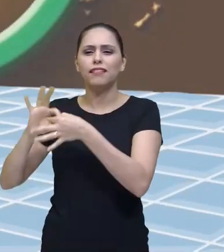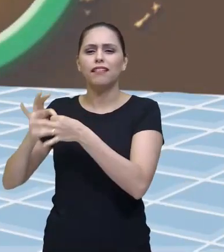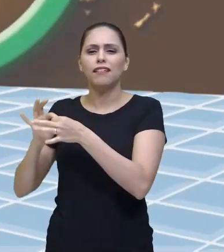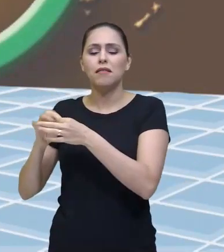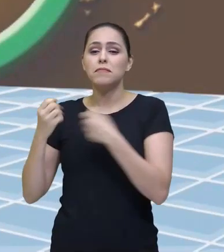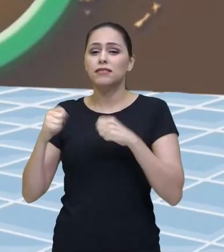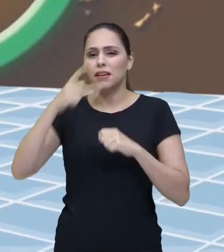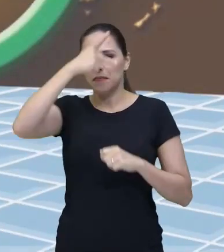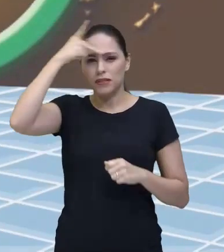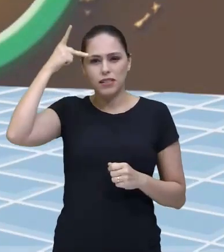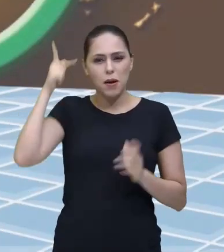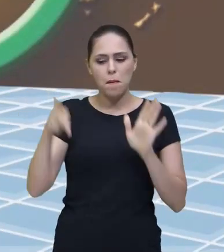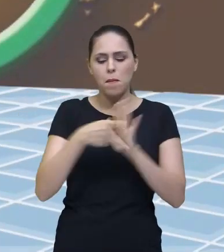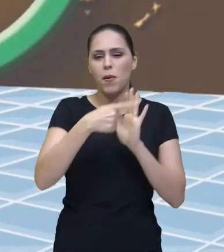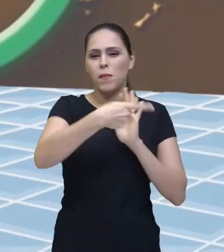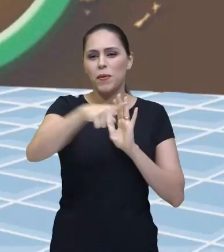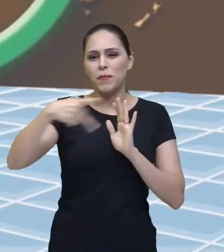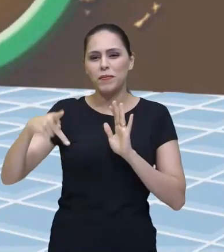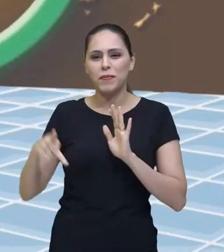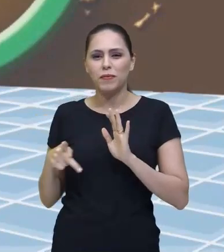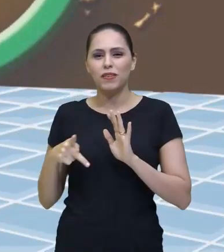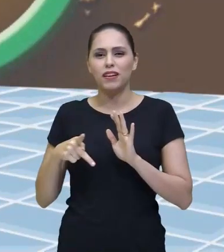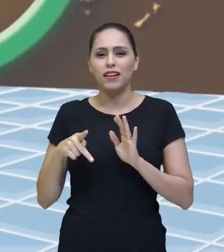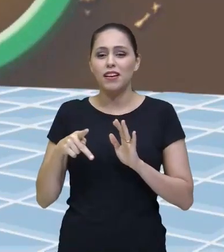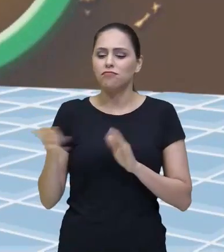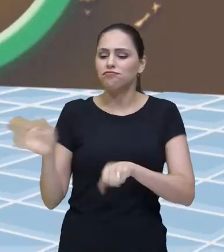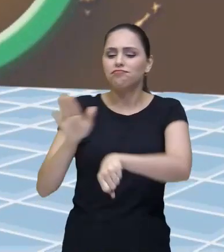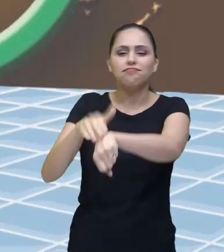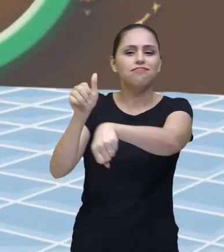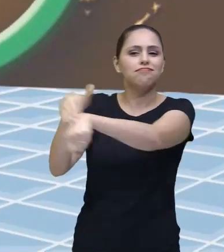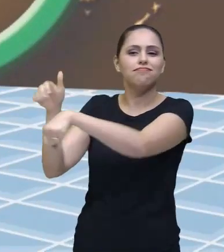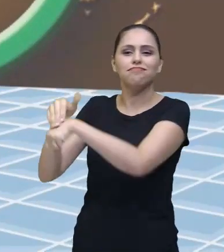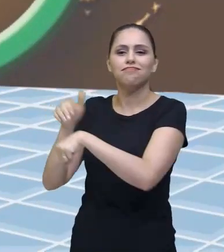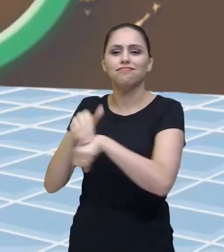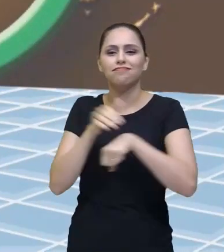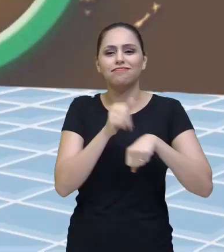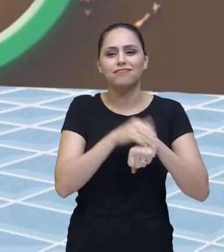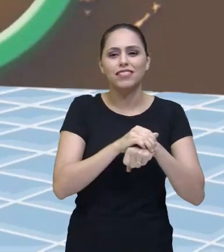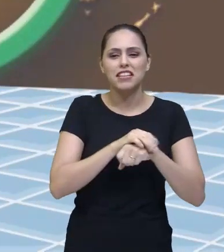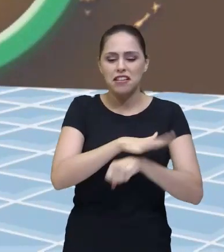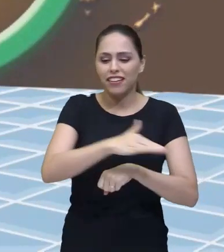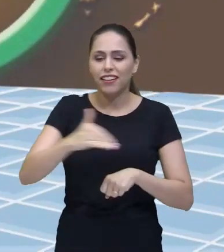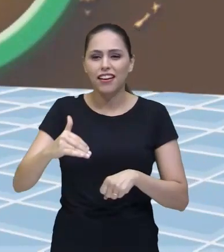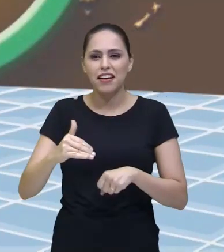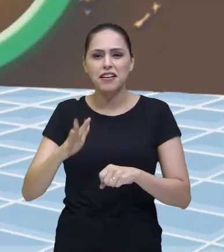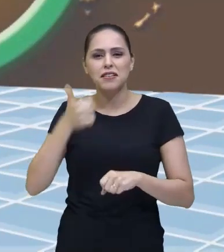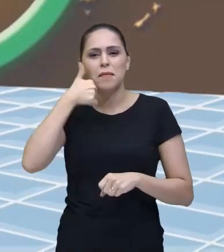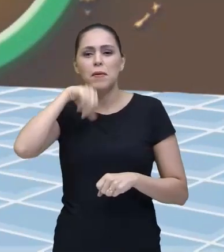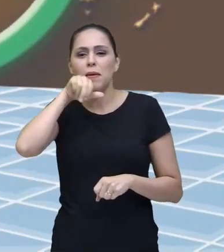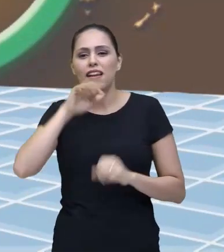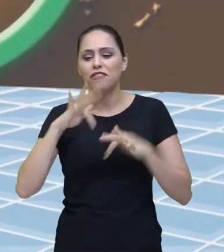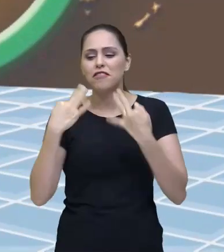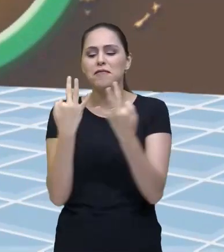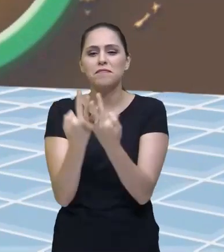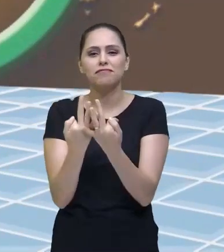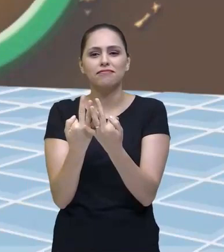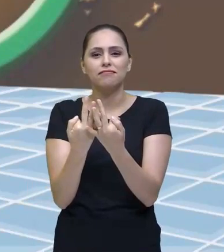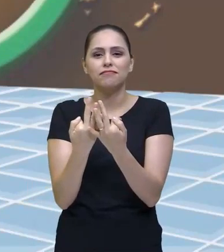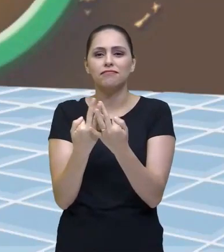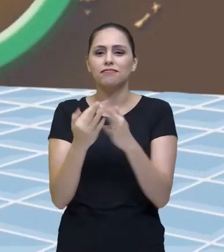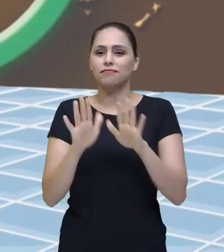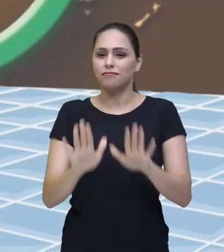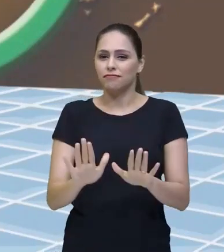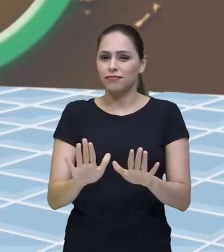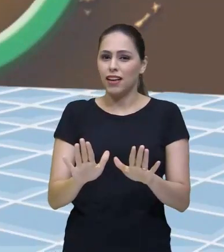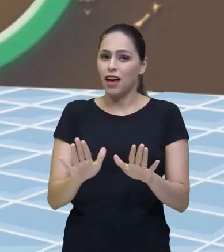vamos chamar as crianças, os papais, as mamães, as professoras. Vamos chamar todo mundo. Sim. Vamos começar a chamar as delegações agora, crianças,